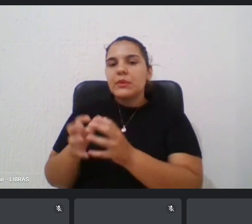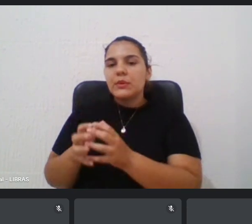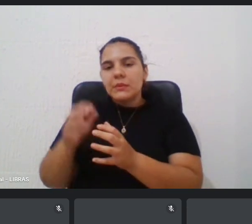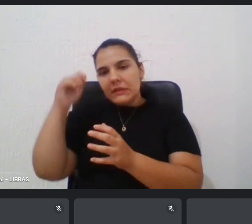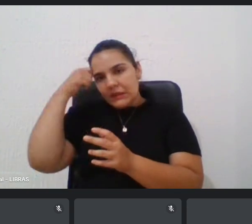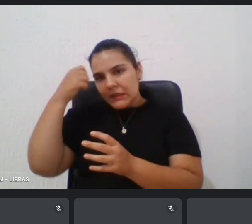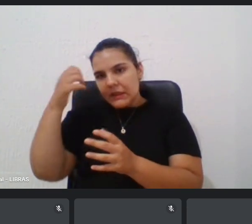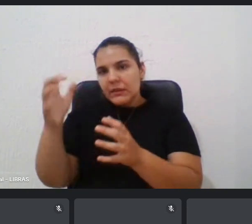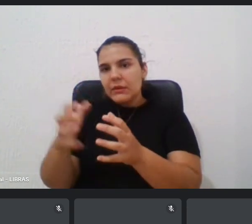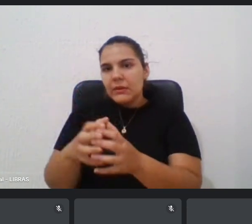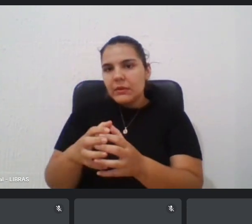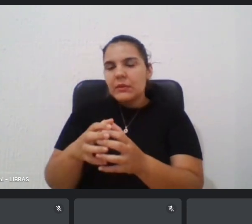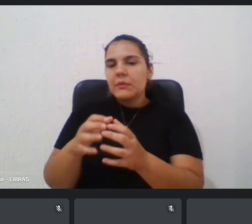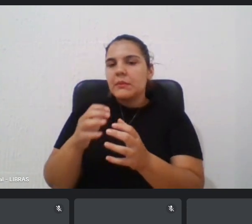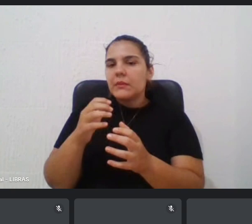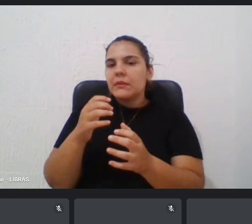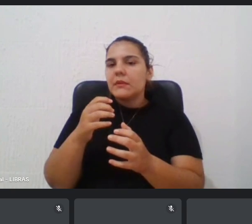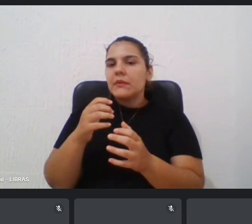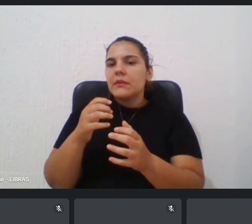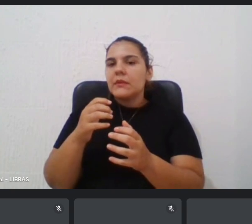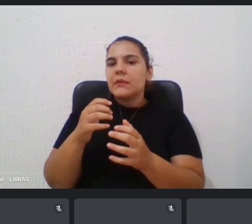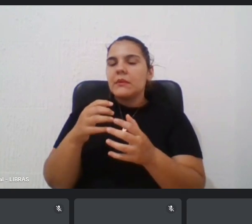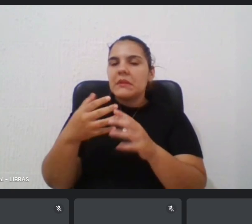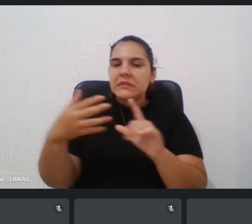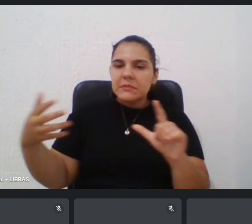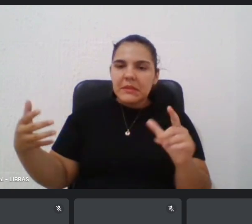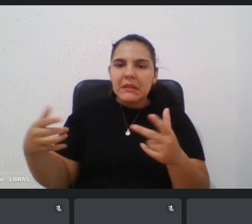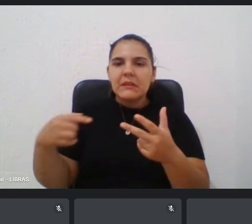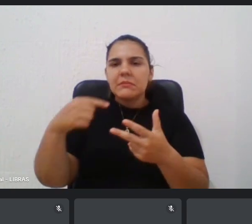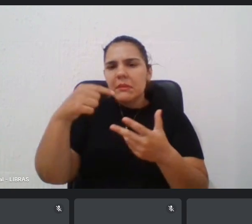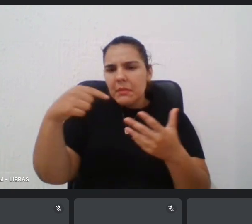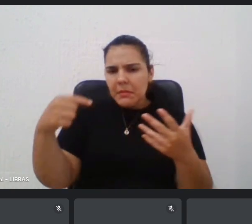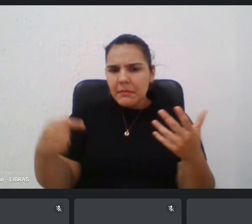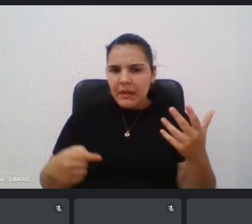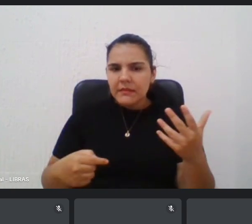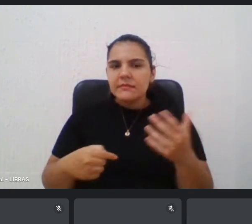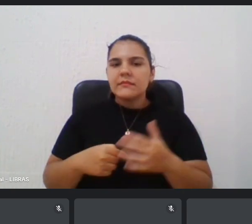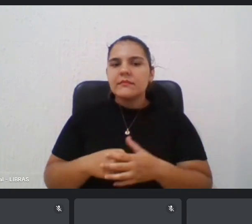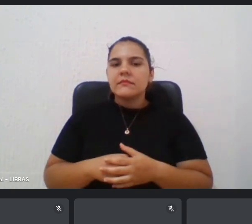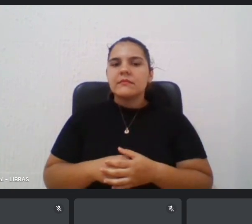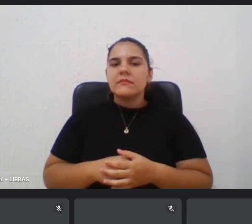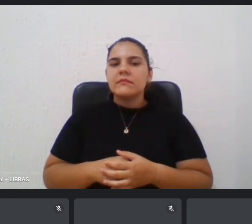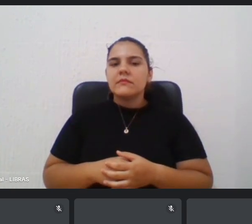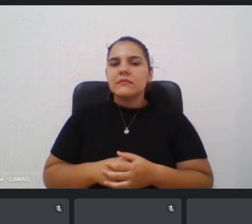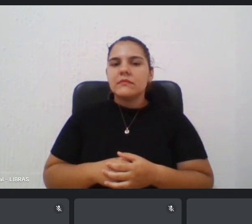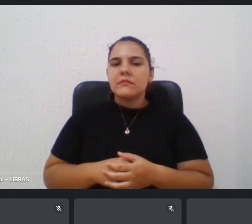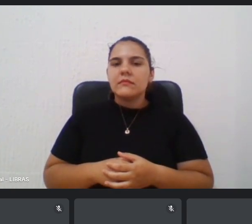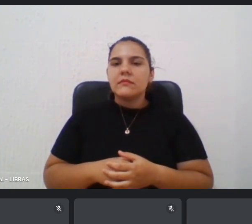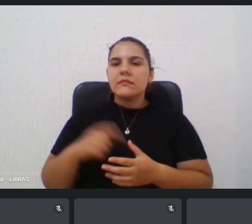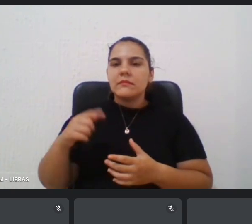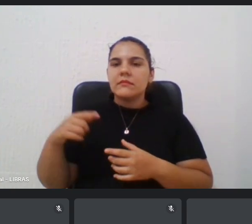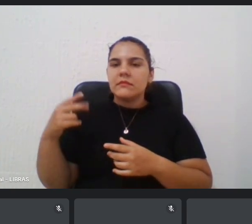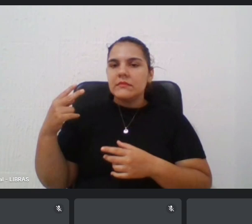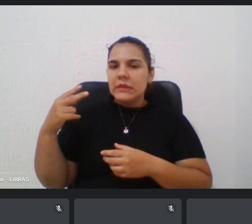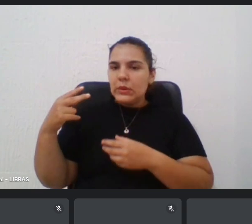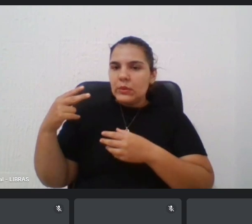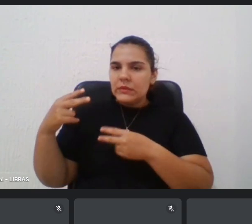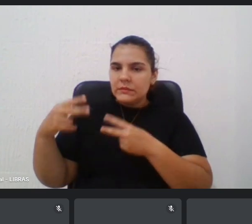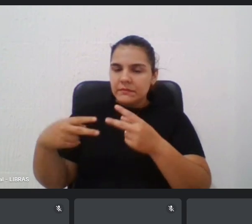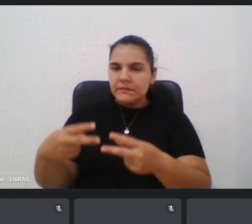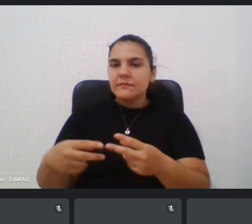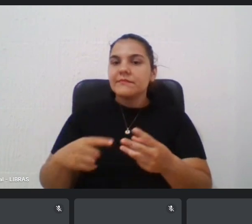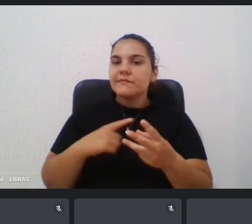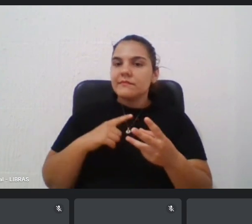rua, LGBT, gays não, desculpa, LGBT, que são os de segunda geração, que são grupos. O terceiro, de